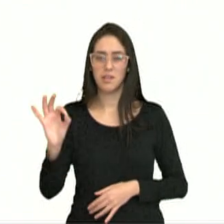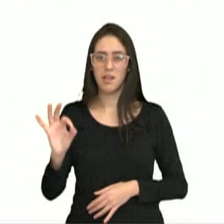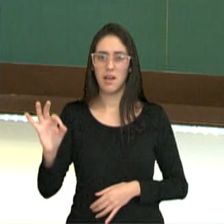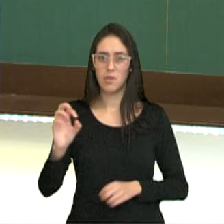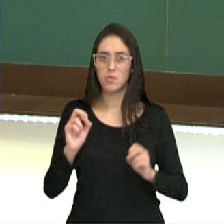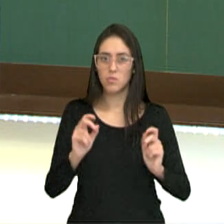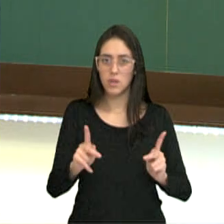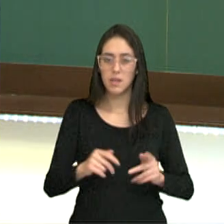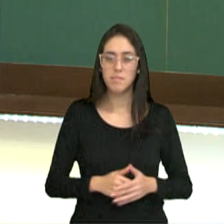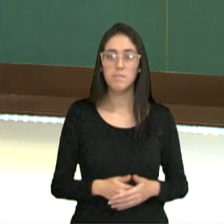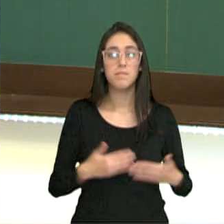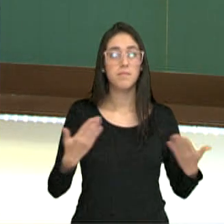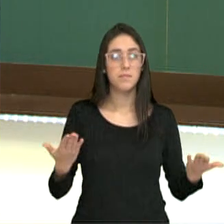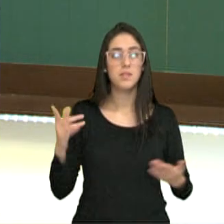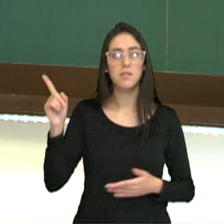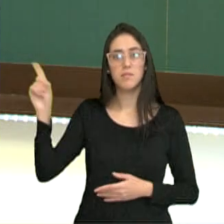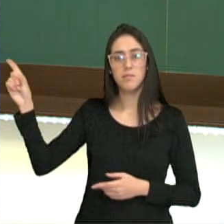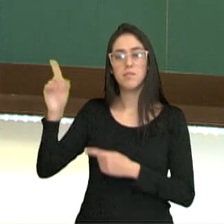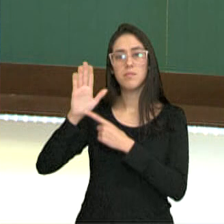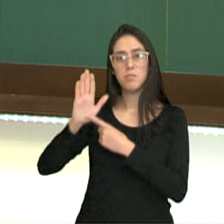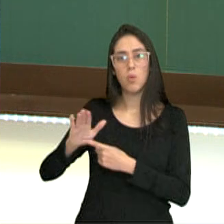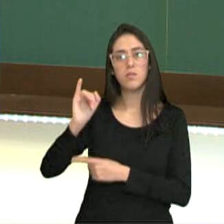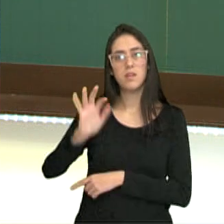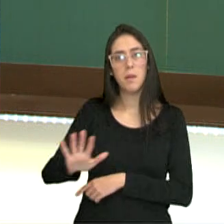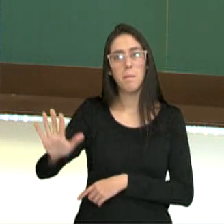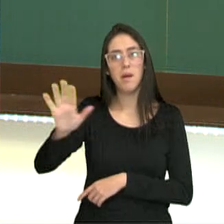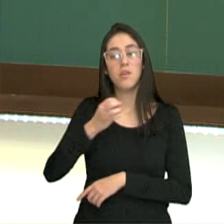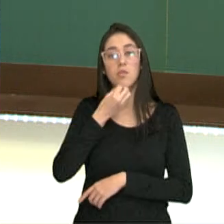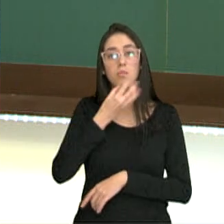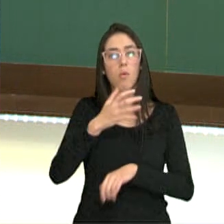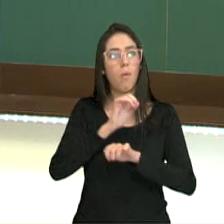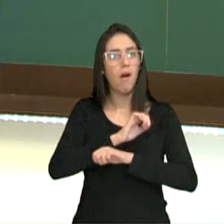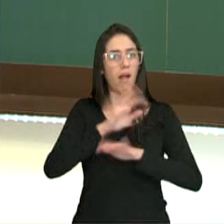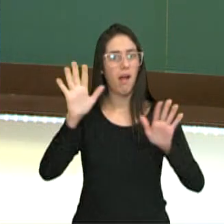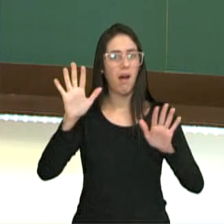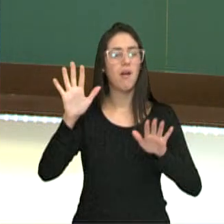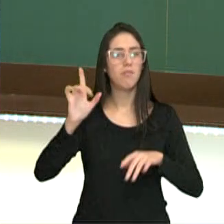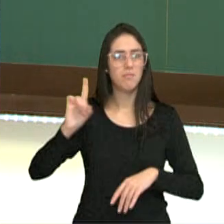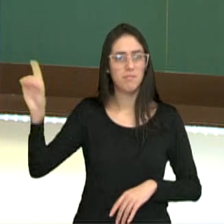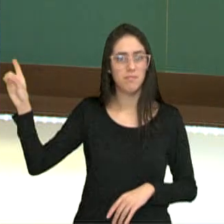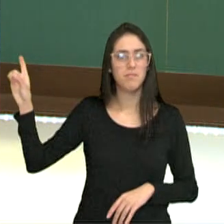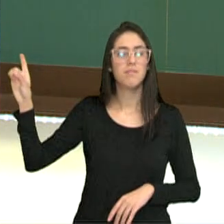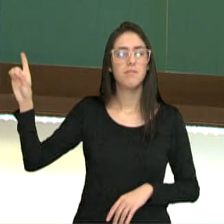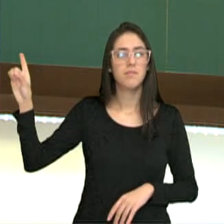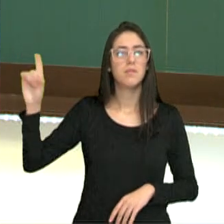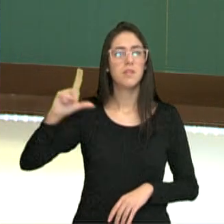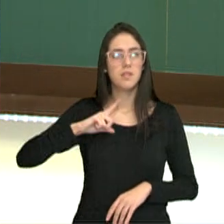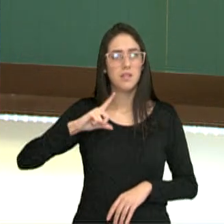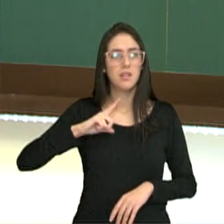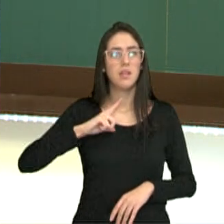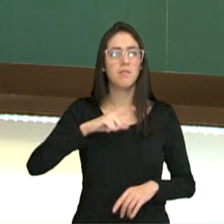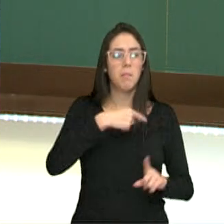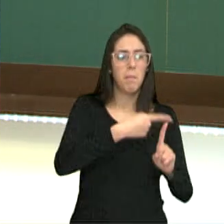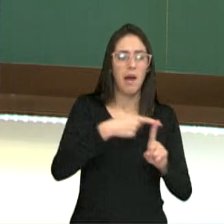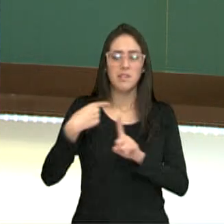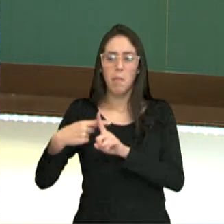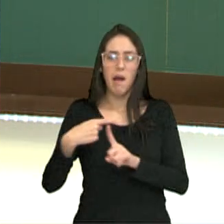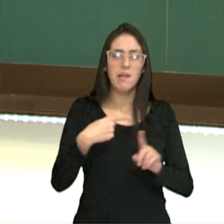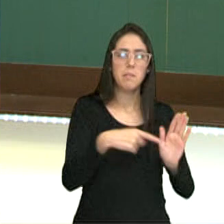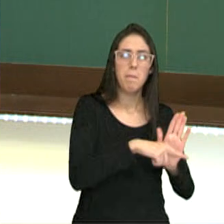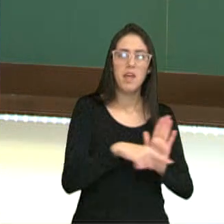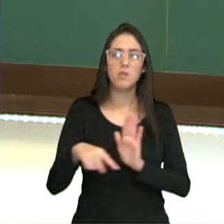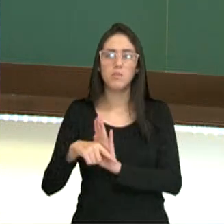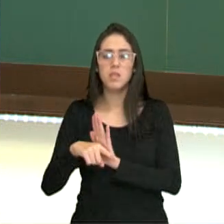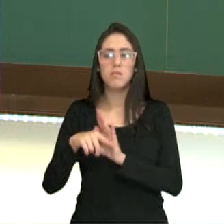Tá? Então, a demonstração também no círculo trigonométrico com os sinais, visualmente fica bem